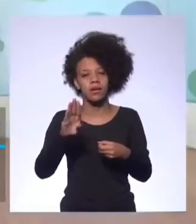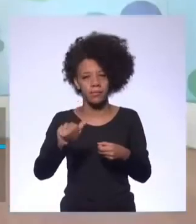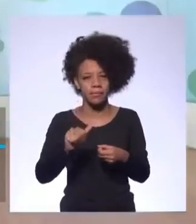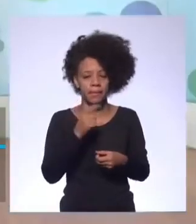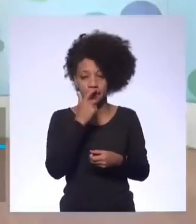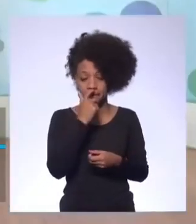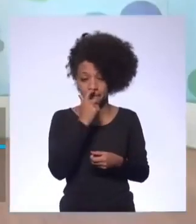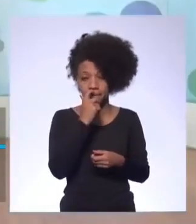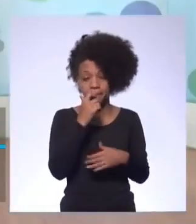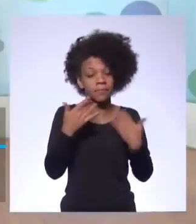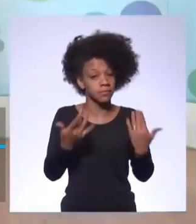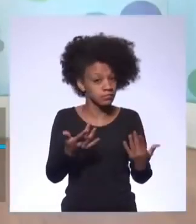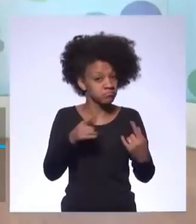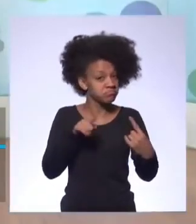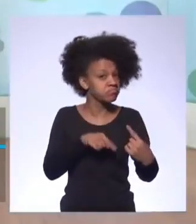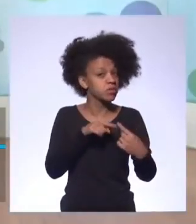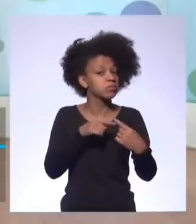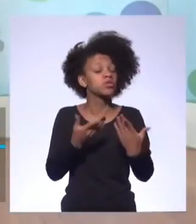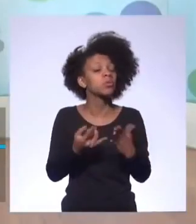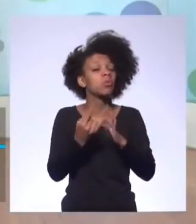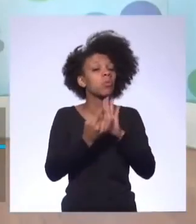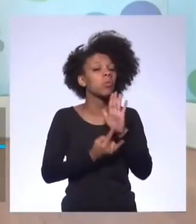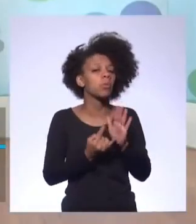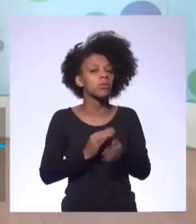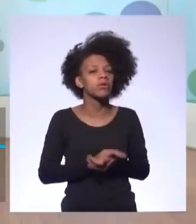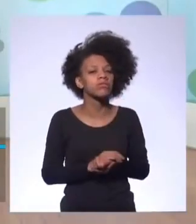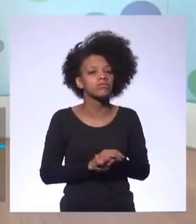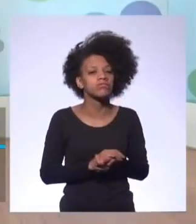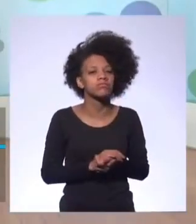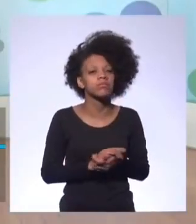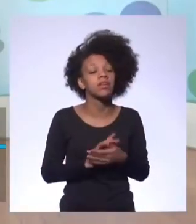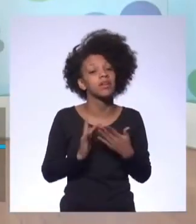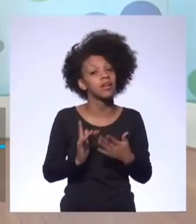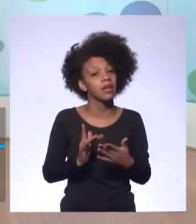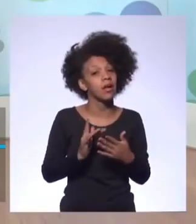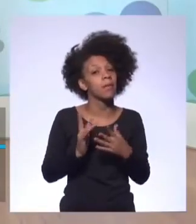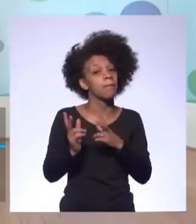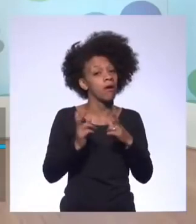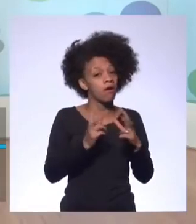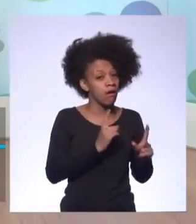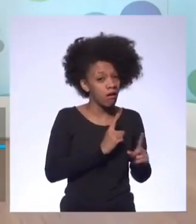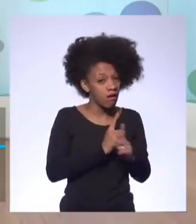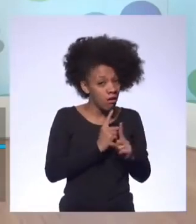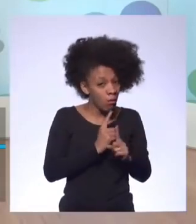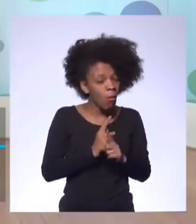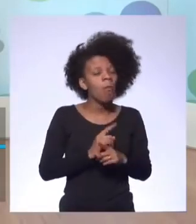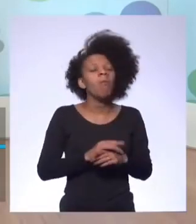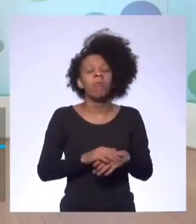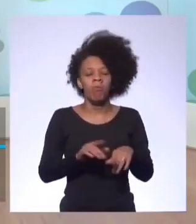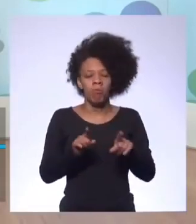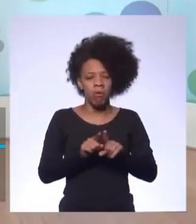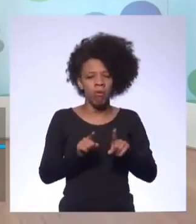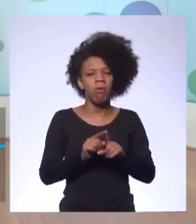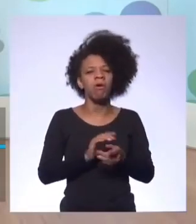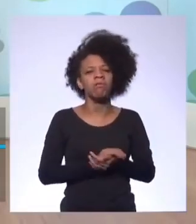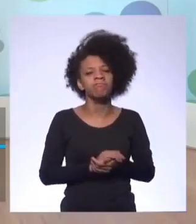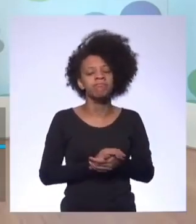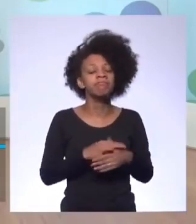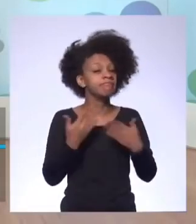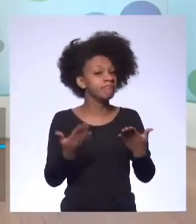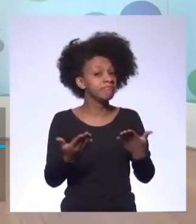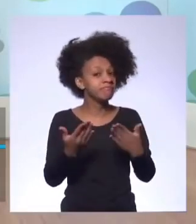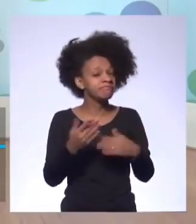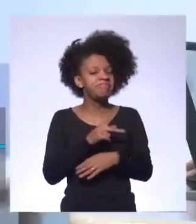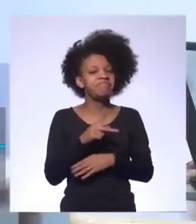o Encontraram? objetivo? Eles Localizaram? encontraram, Aliás, era Mônica? para localizar no texto, Localizar, né? isso. Vamos lá.